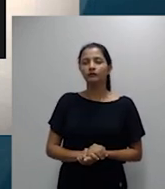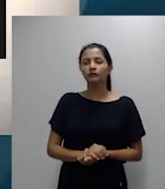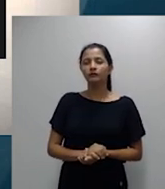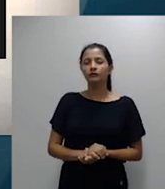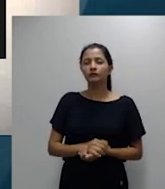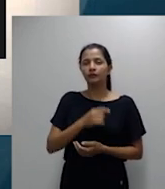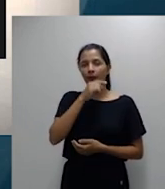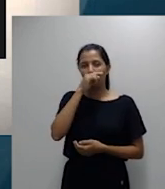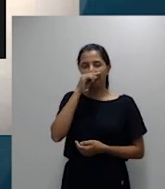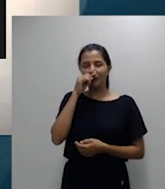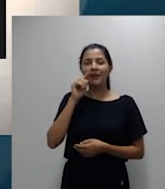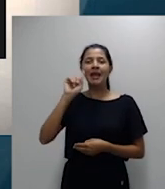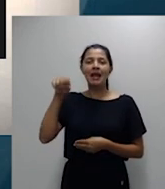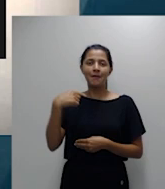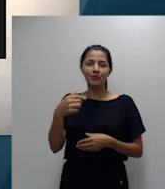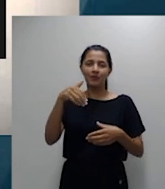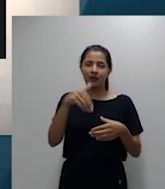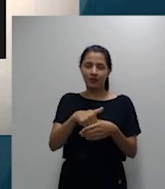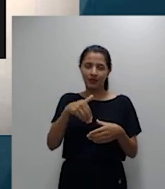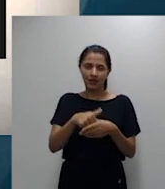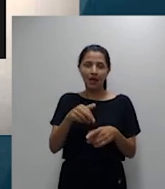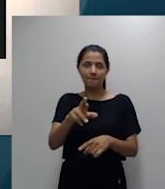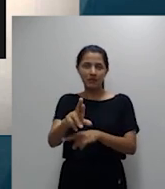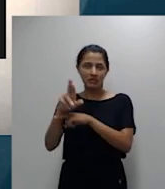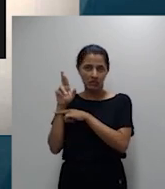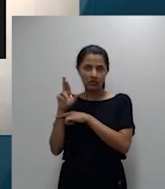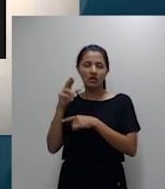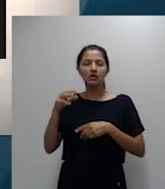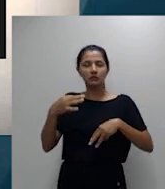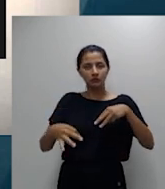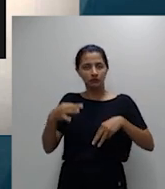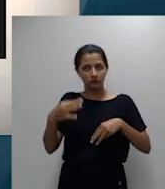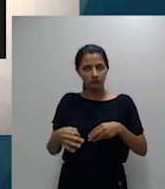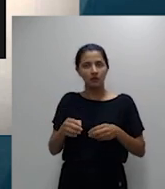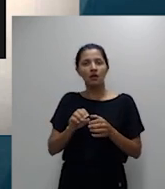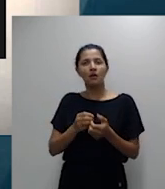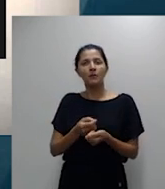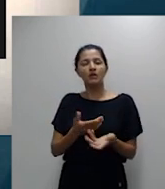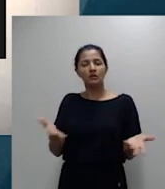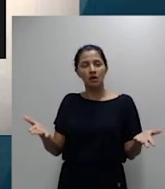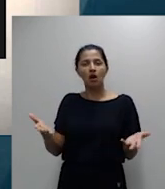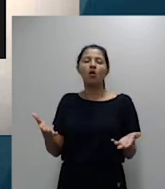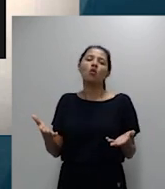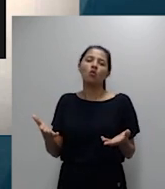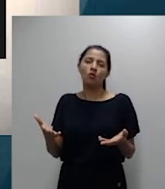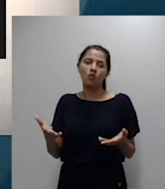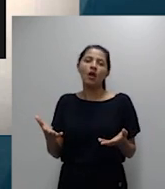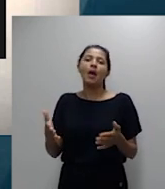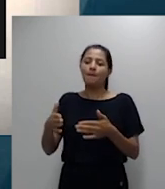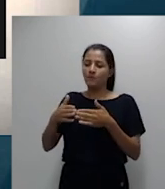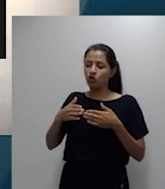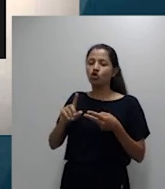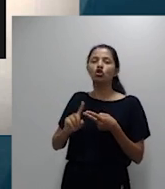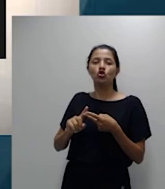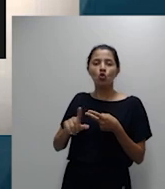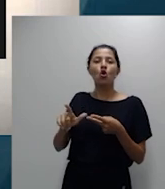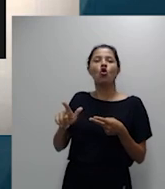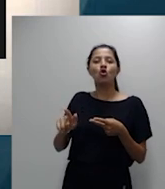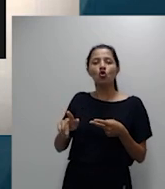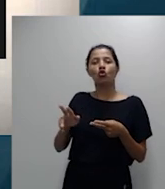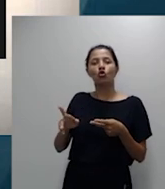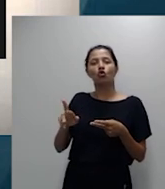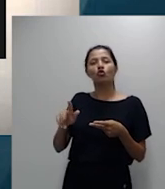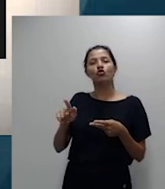o resultado da senhora ministra relatora dando parcial provimento ao recurso especial pediu ver se o senhor Ministro Gurgel